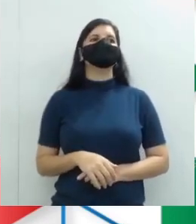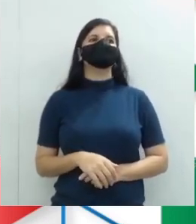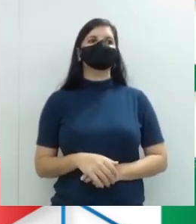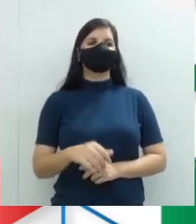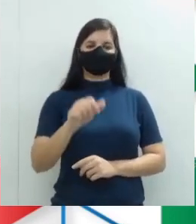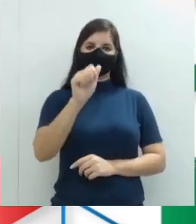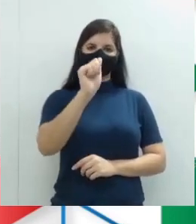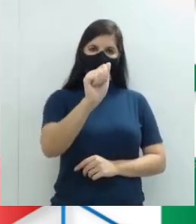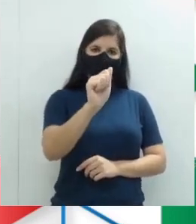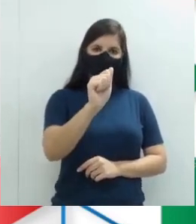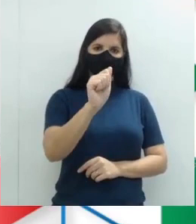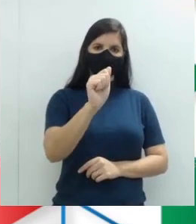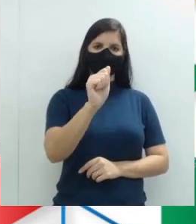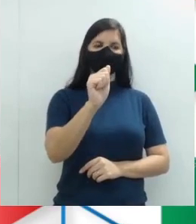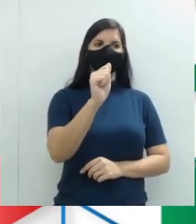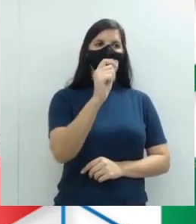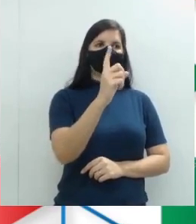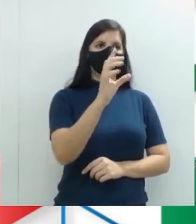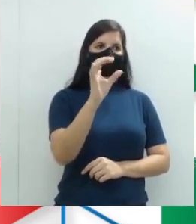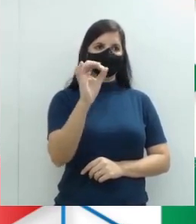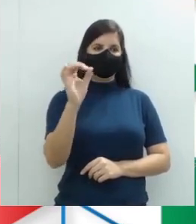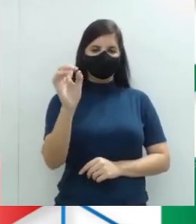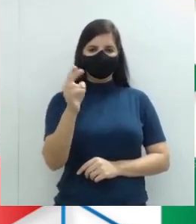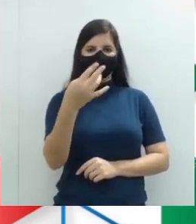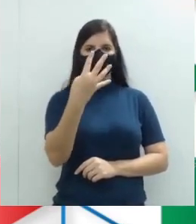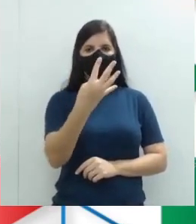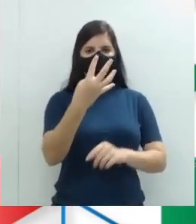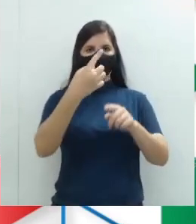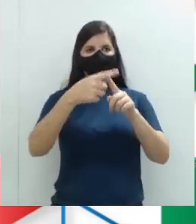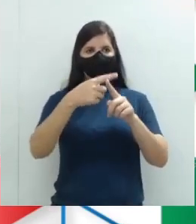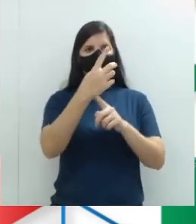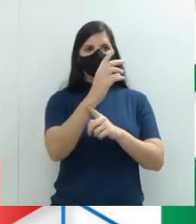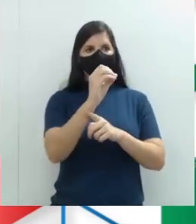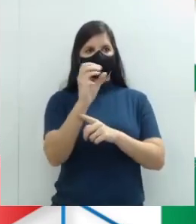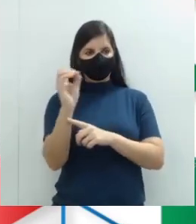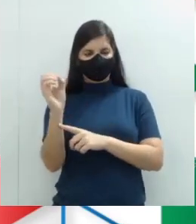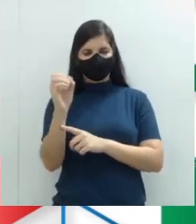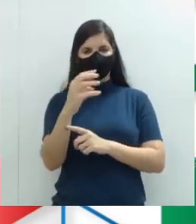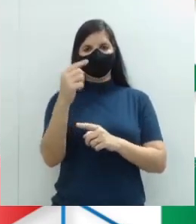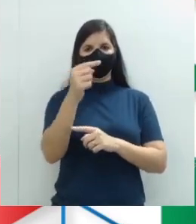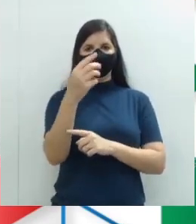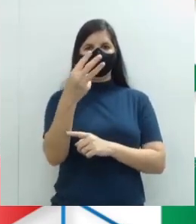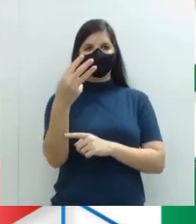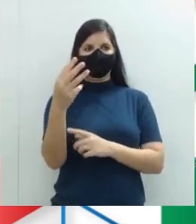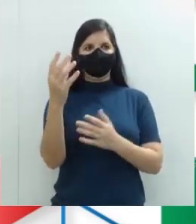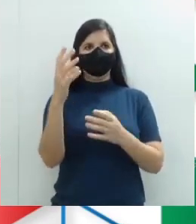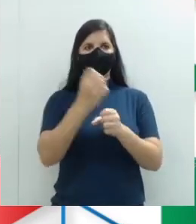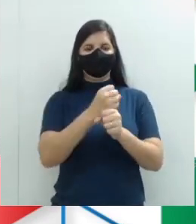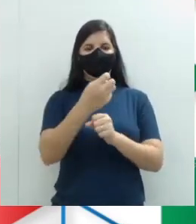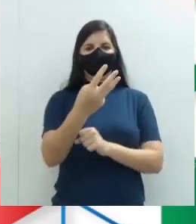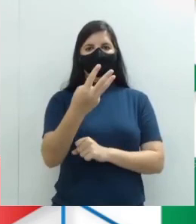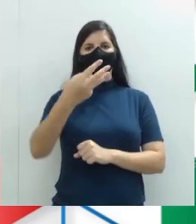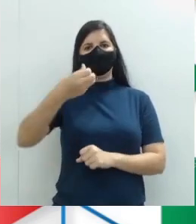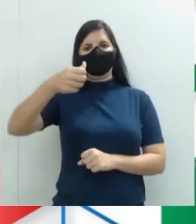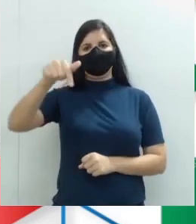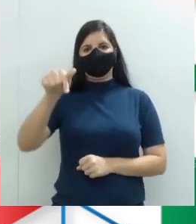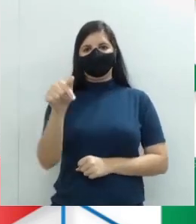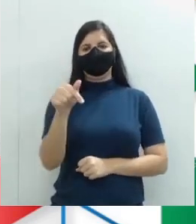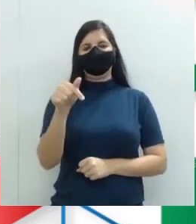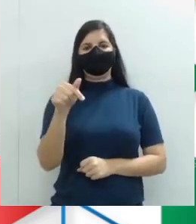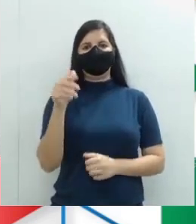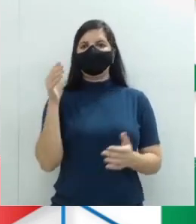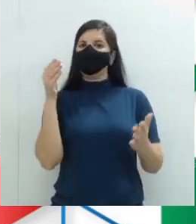o B, eu tenho direto, ó, 4 vezes 100 menos 3, 400 menos 3, 397.